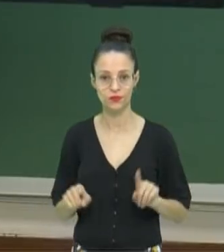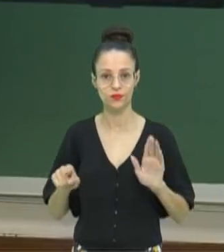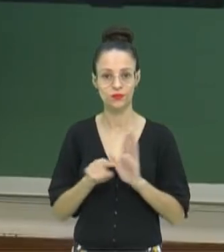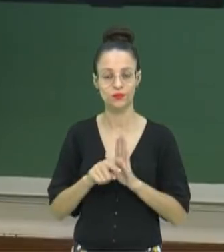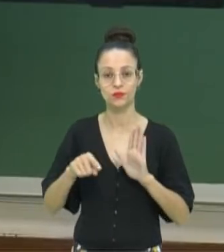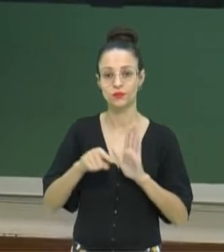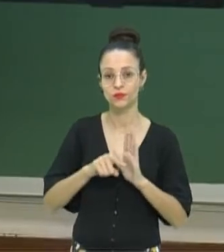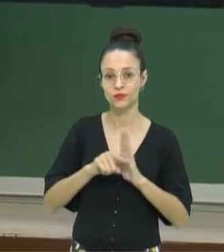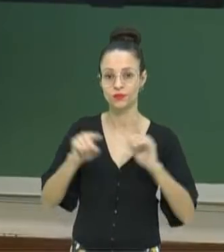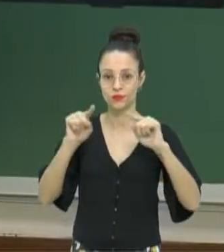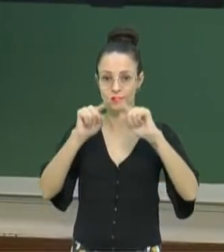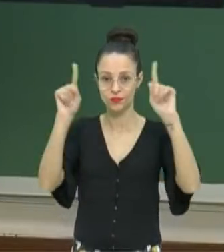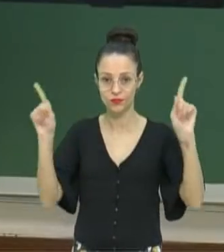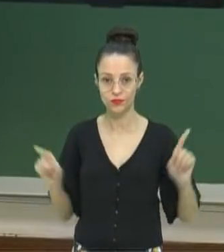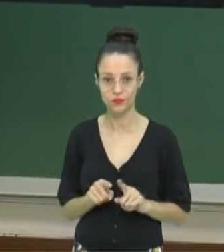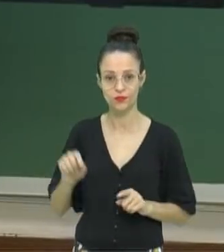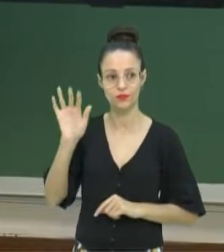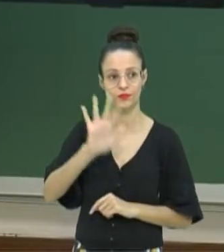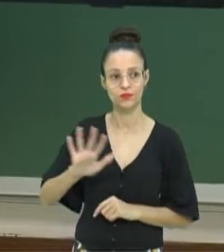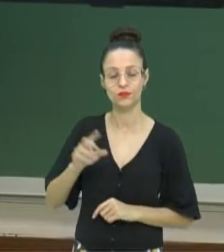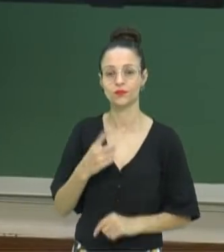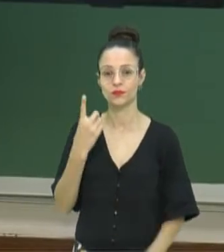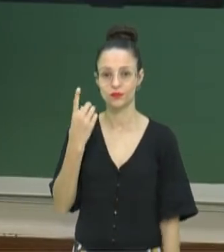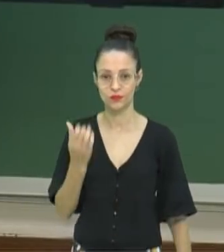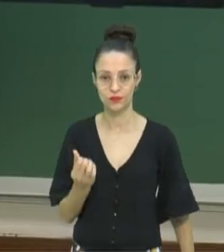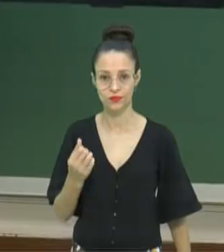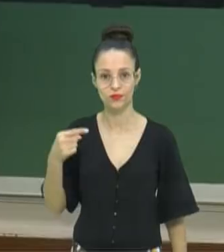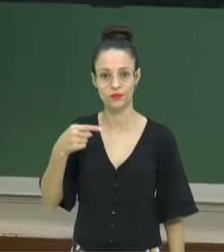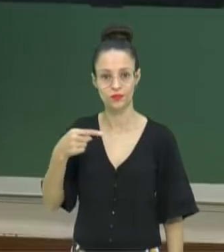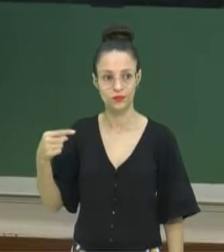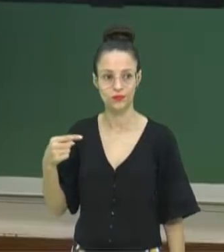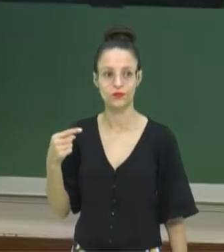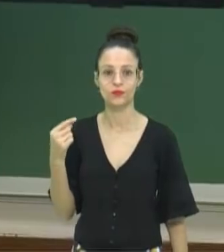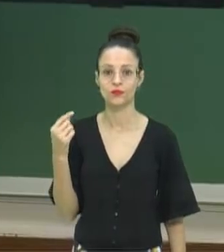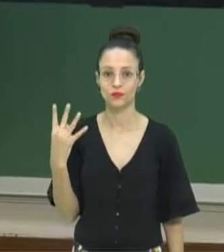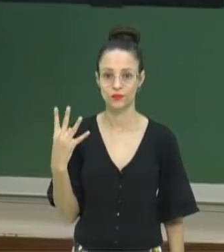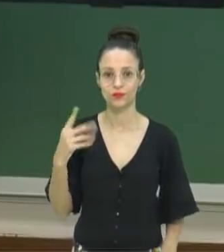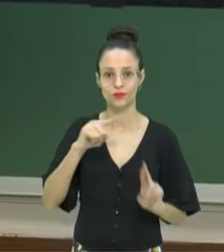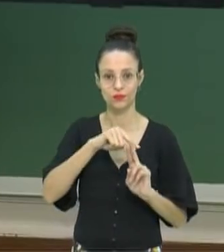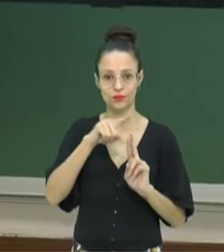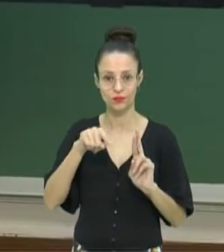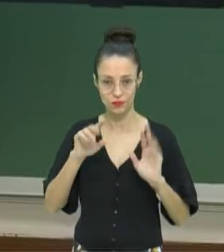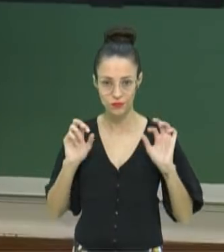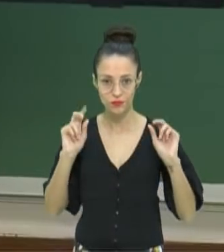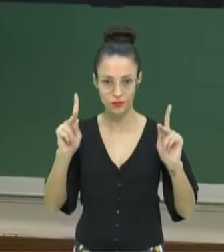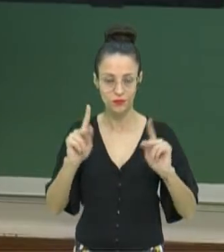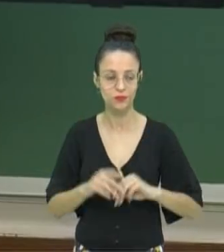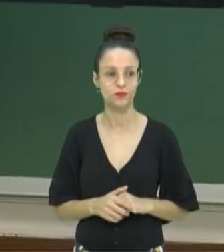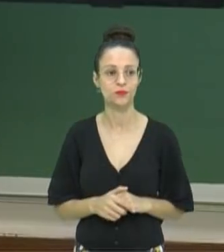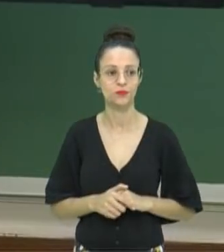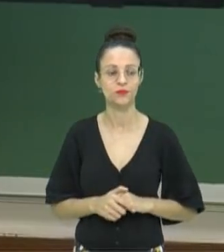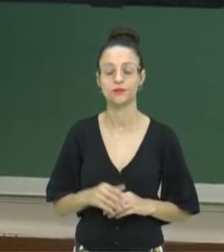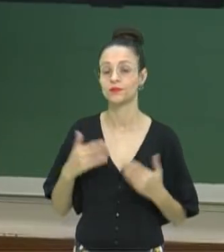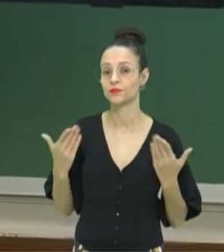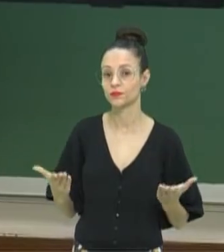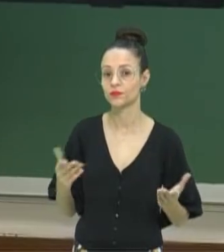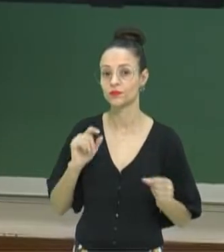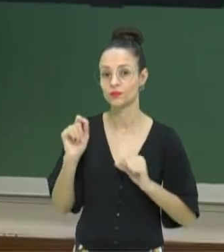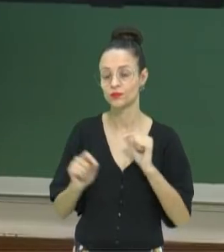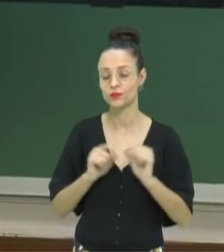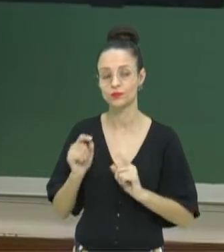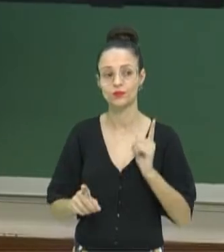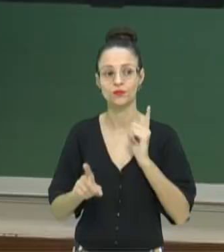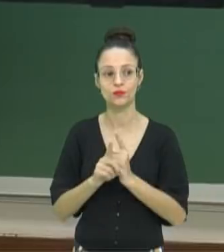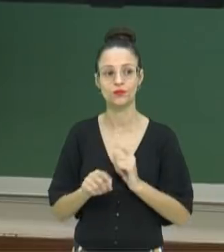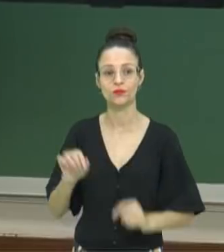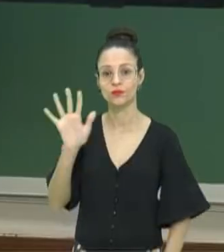falei. Lembra disso? Então, 16 menos o 4π, ok? Então, o que nós temos para calcular? A área